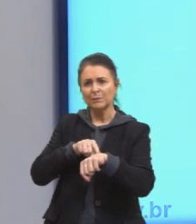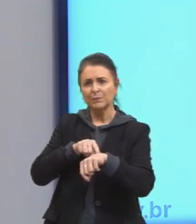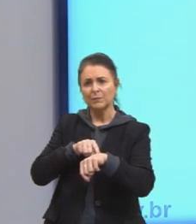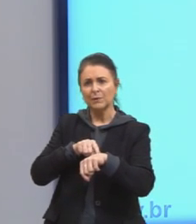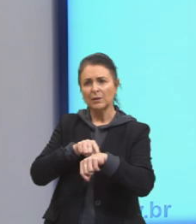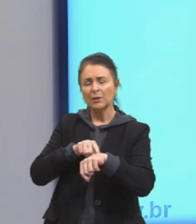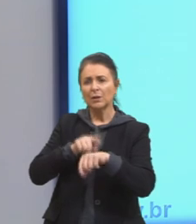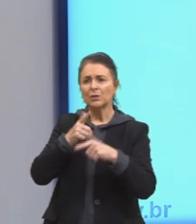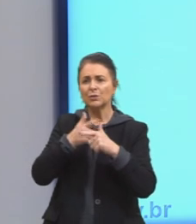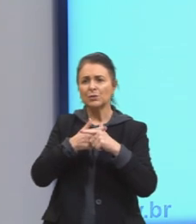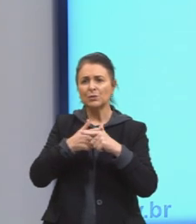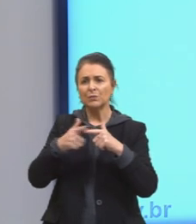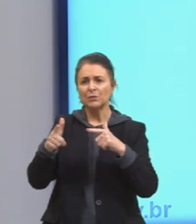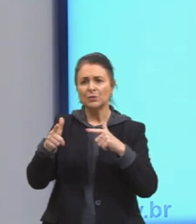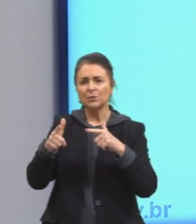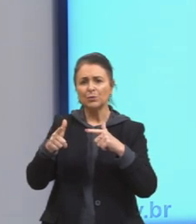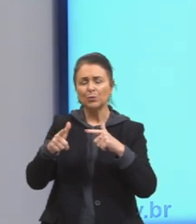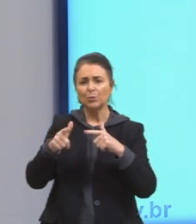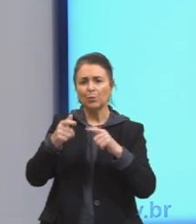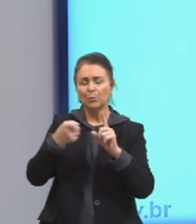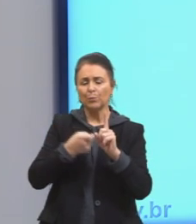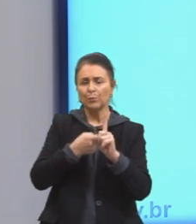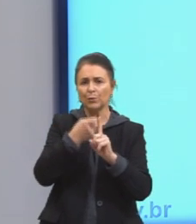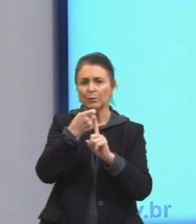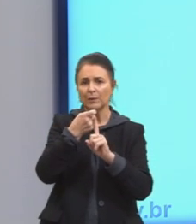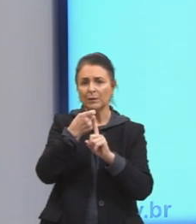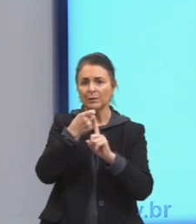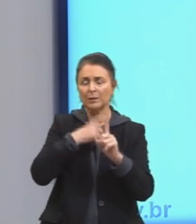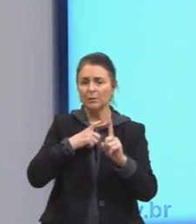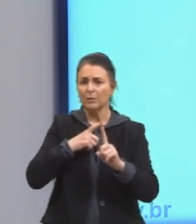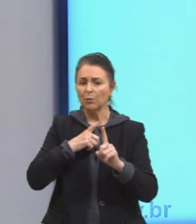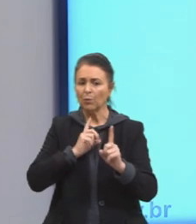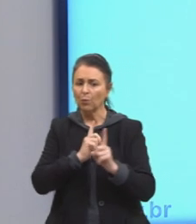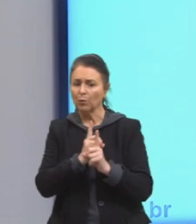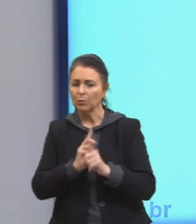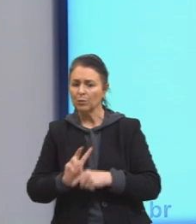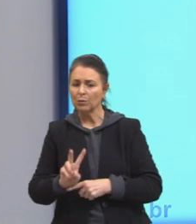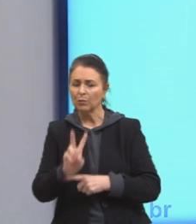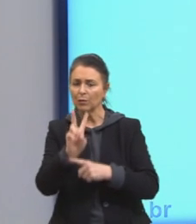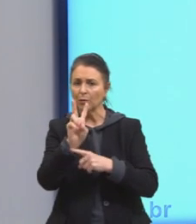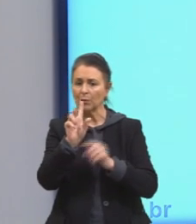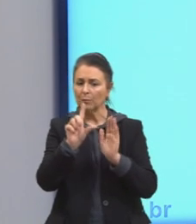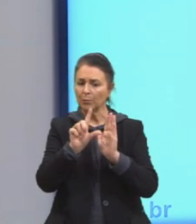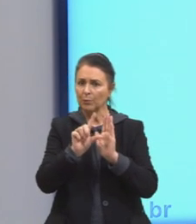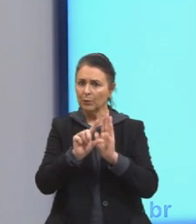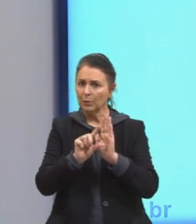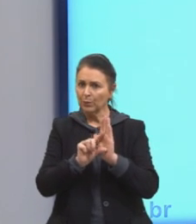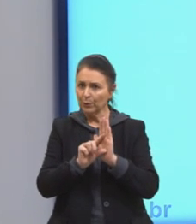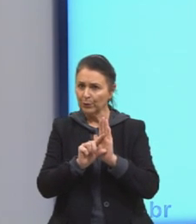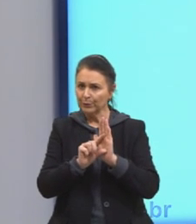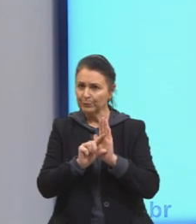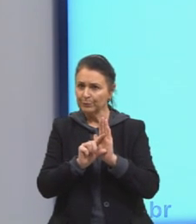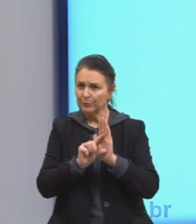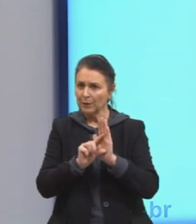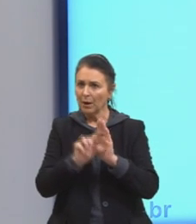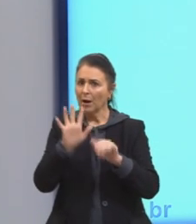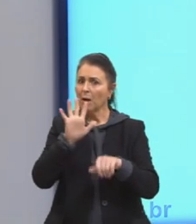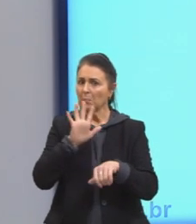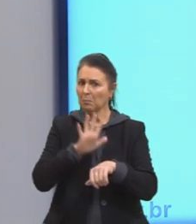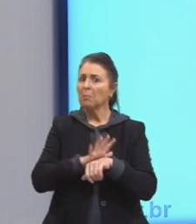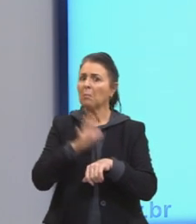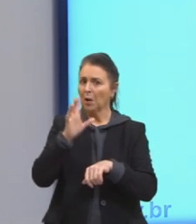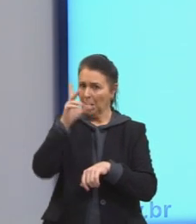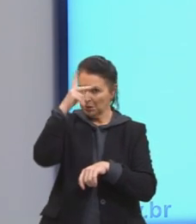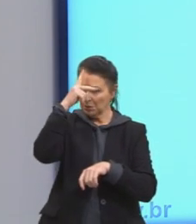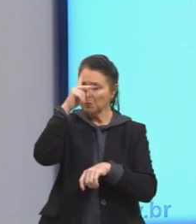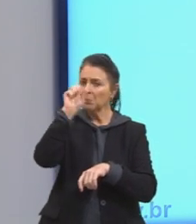hora dividido por mês né então tem esse valor aqui quanto menor né esse valor aqui mais eficiente